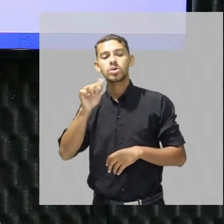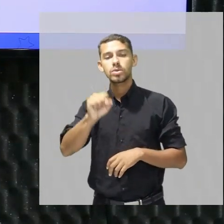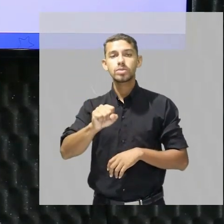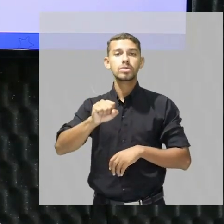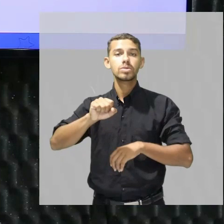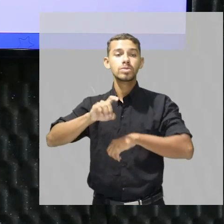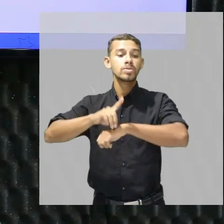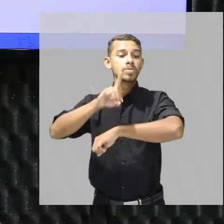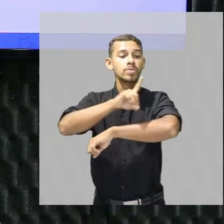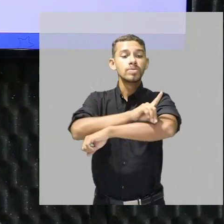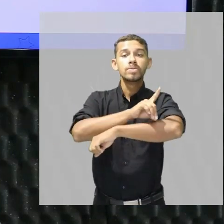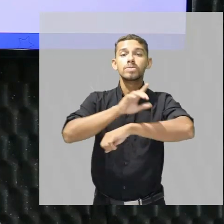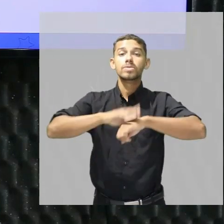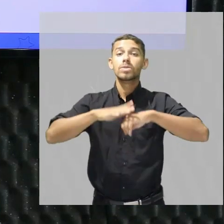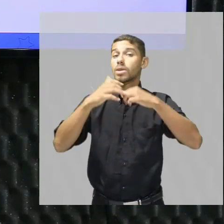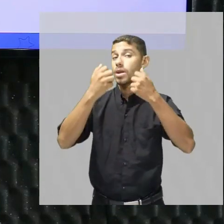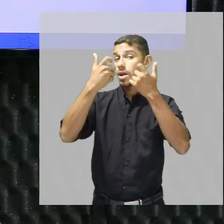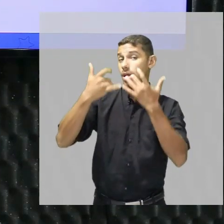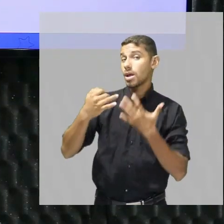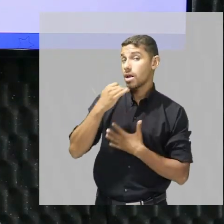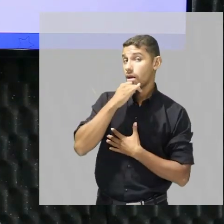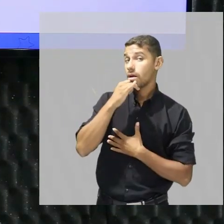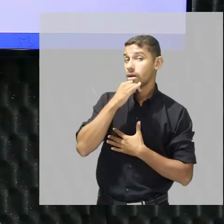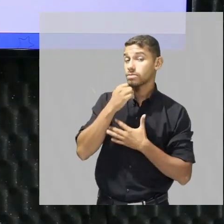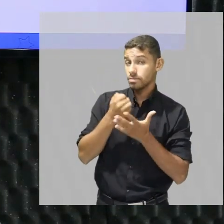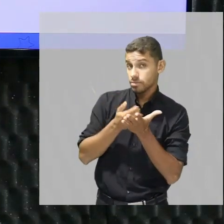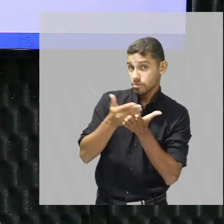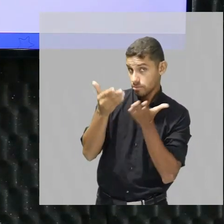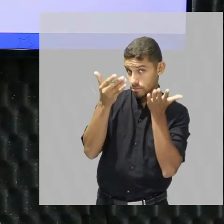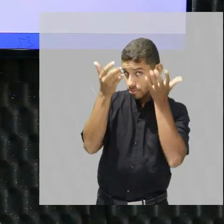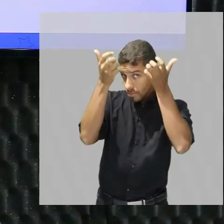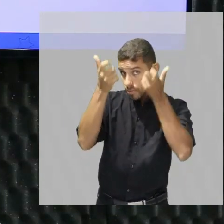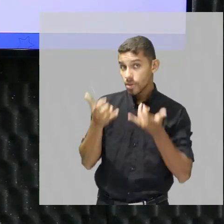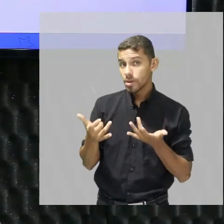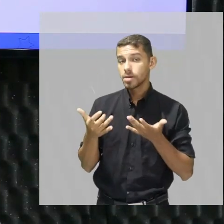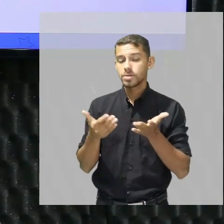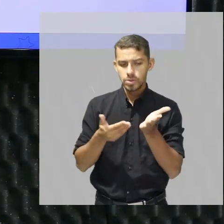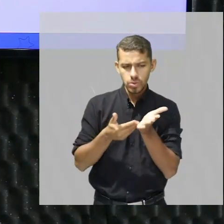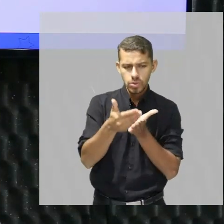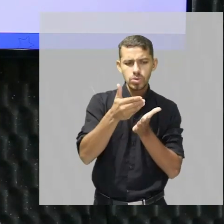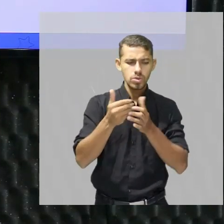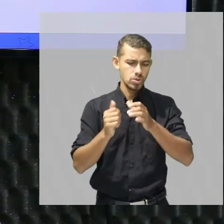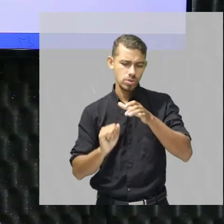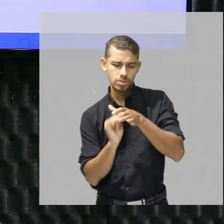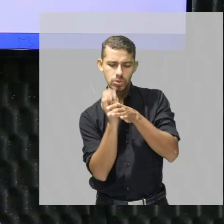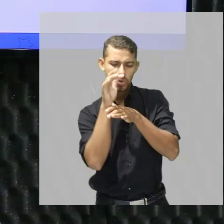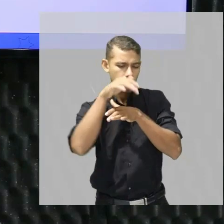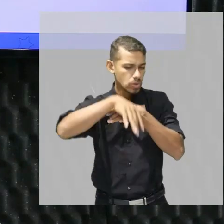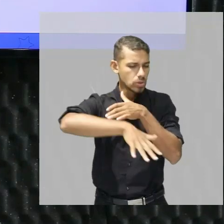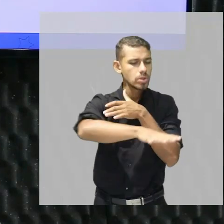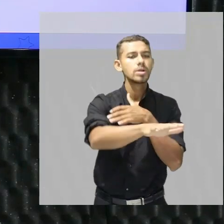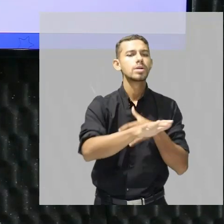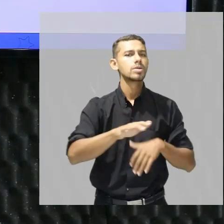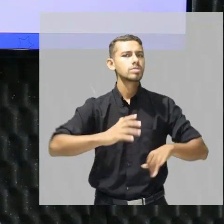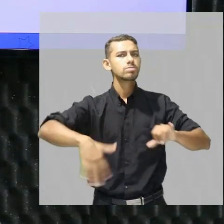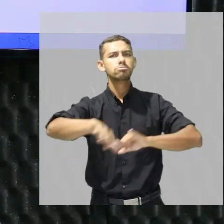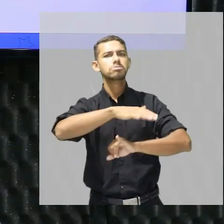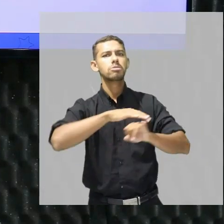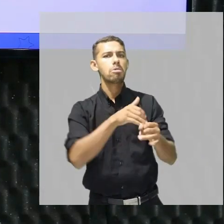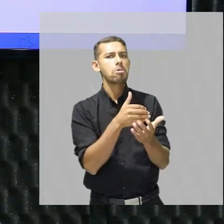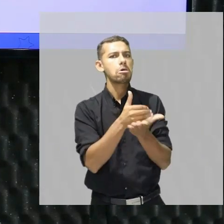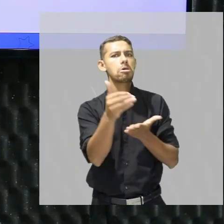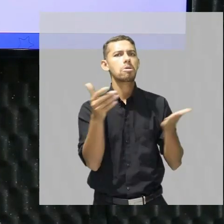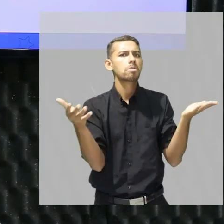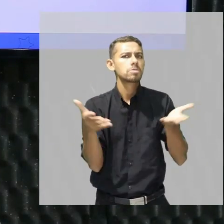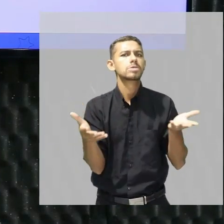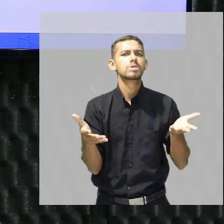etc. No exemplo que eu mencionei inicialmente aqui para vocês, que é o nascimento de uma ilha vulcânica, nós teríamos,